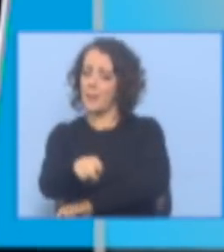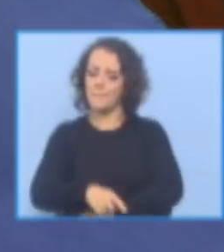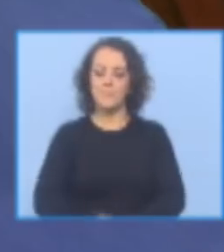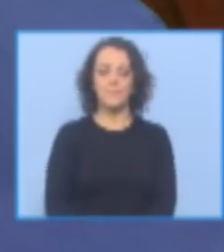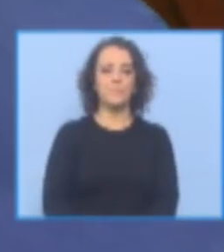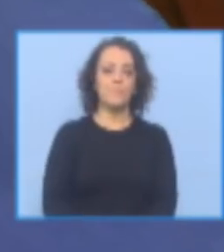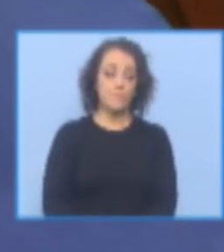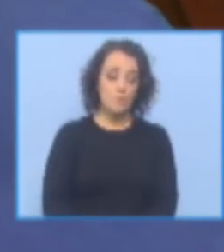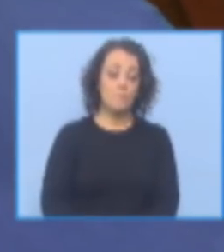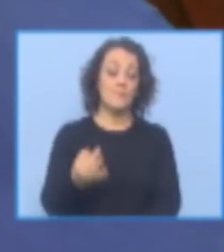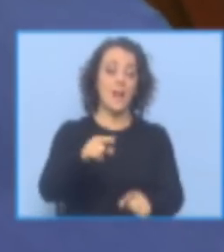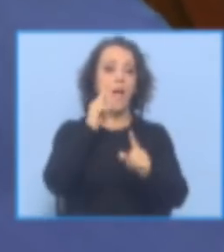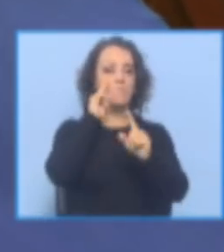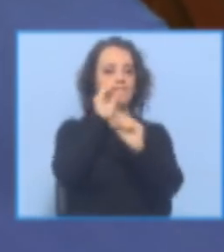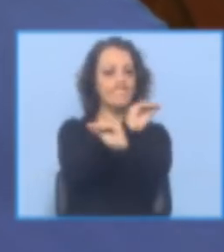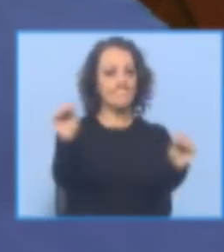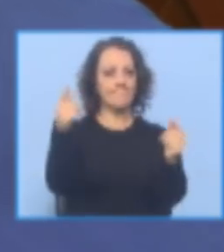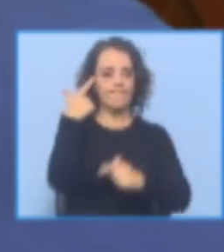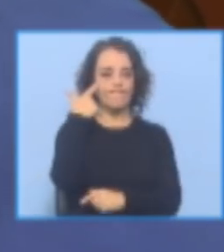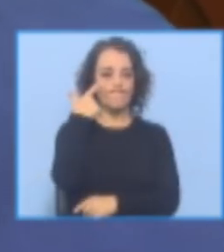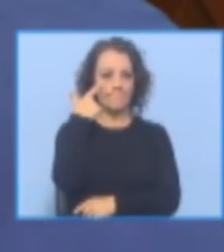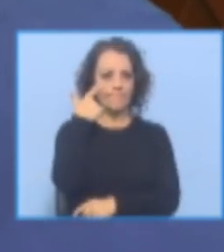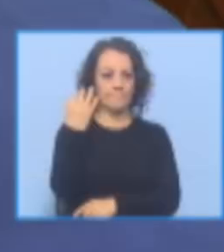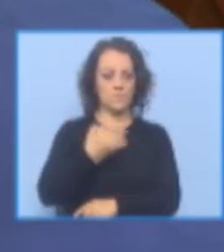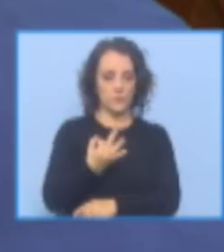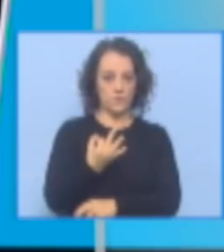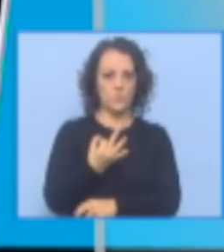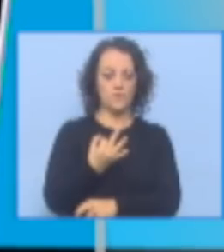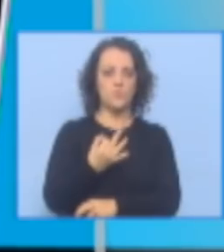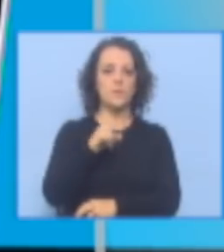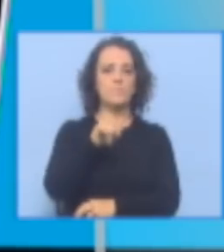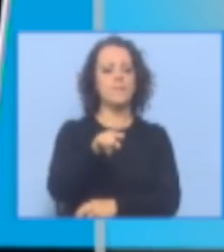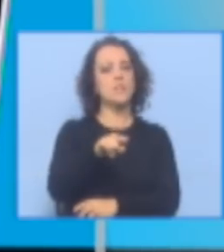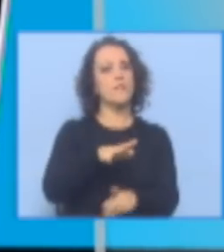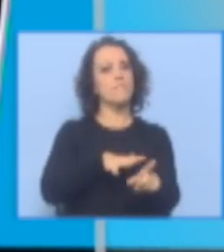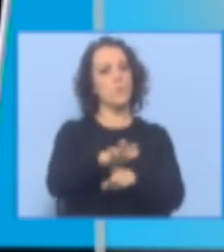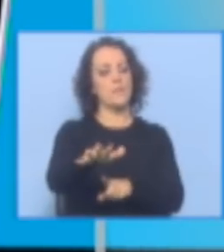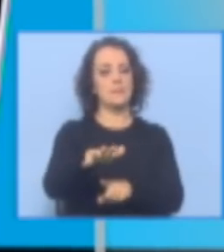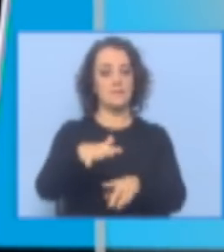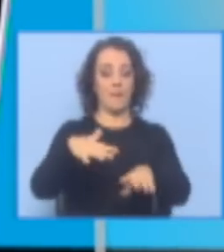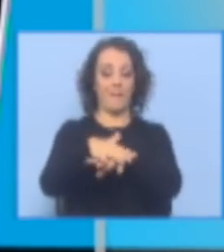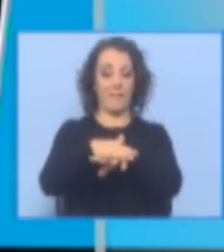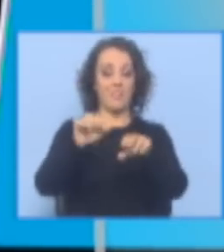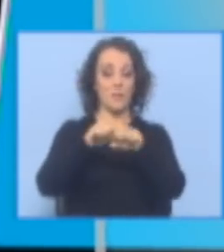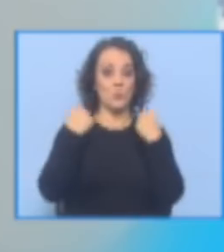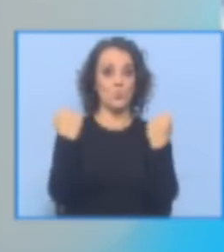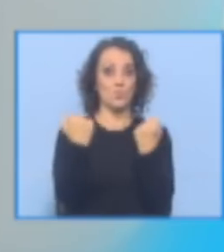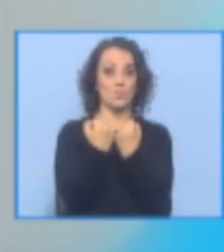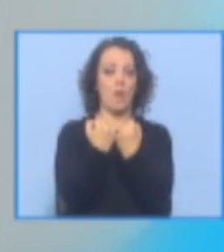E nunca será demais o alerta para esse fenómeno, que é a influência que têm as redes sociais na